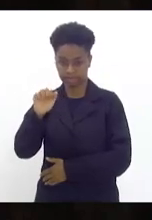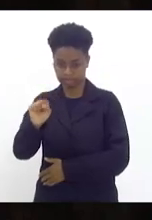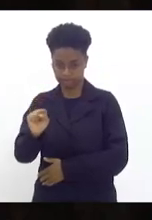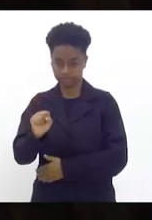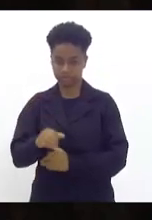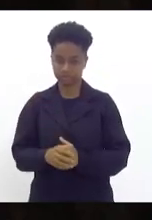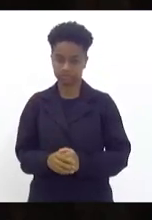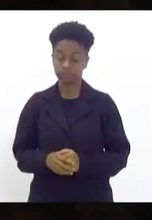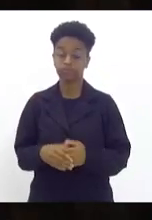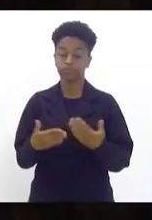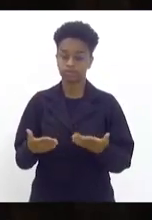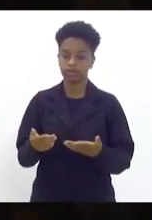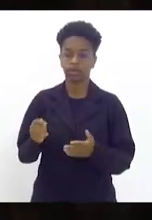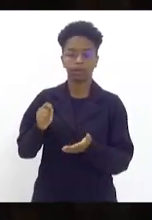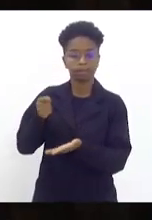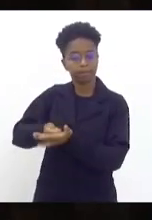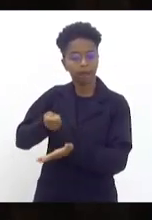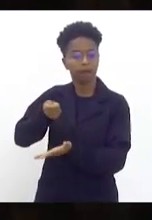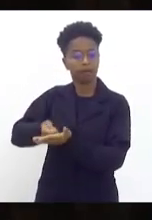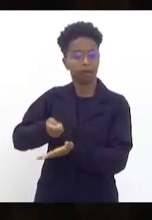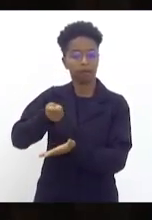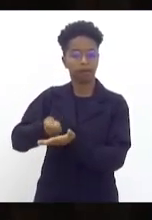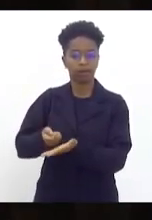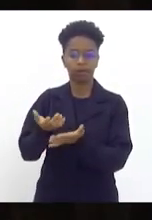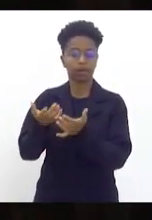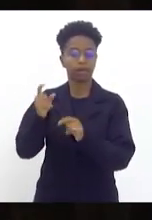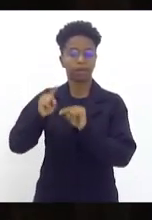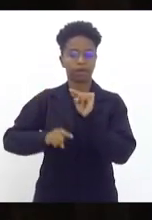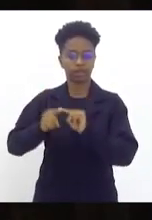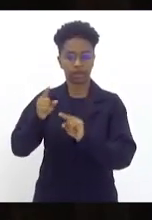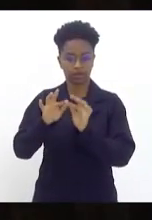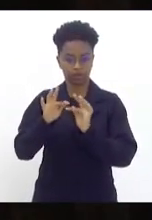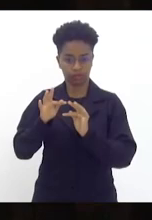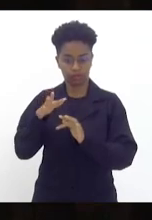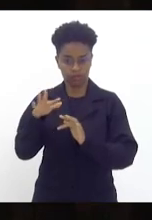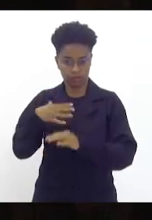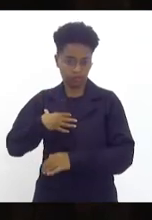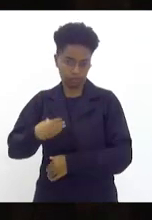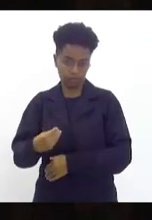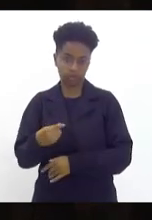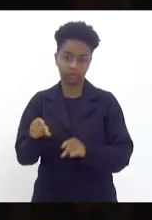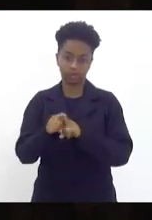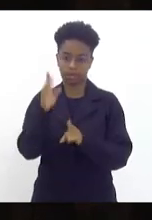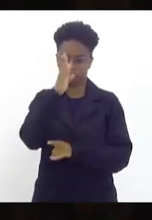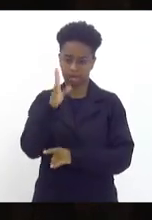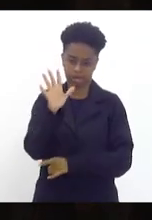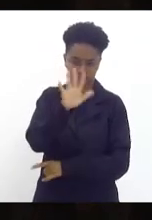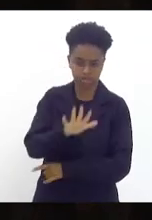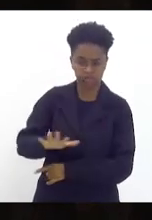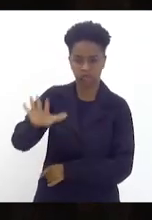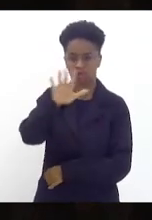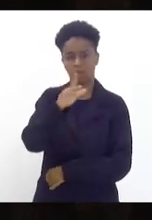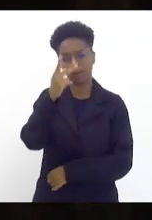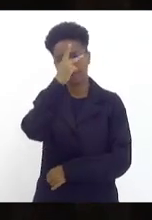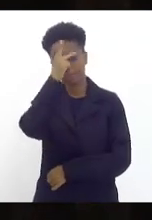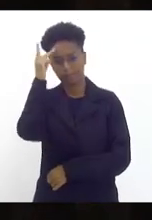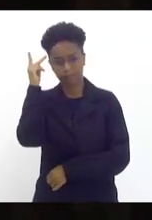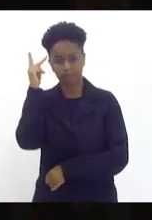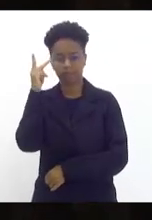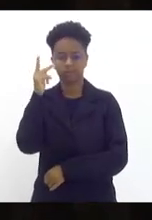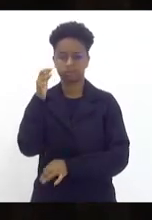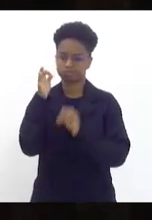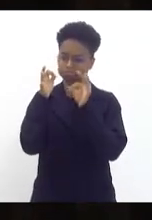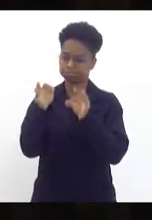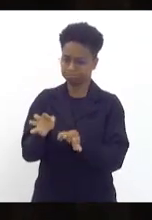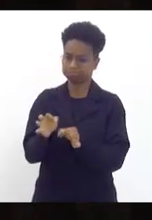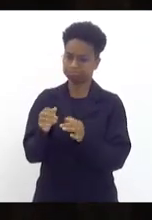direitas, em cima do material dos filhos e por todo o Brasil. Gente super cool,